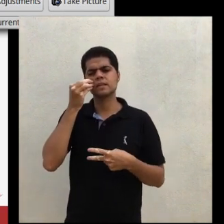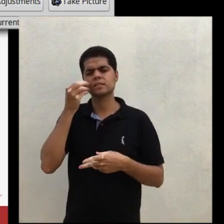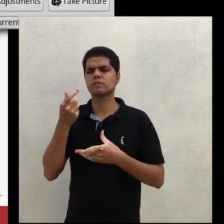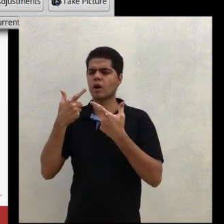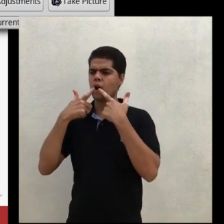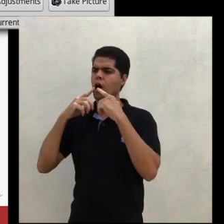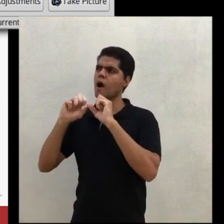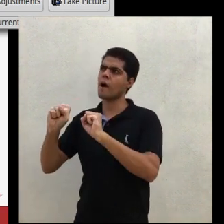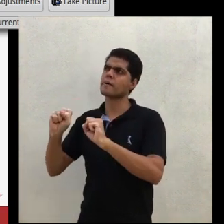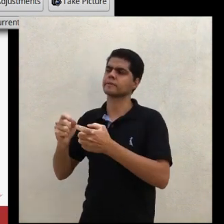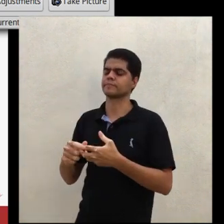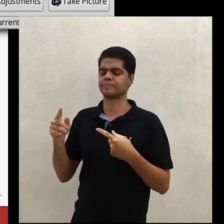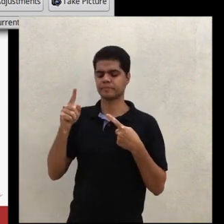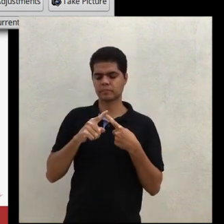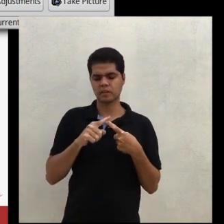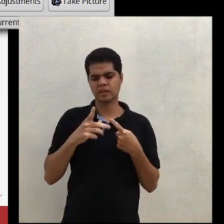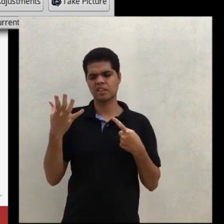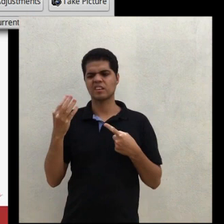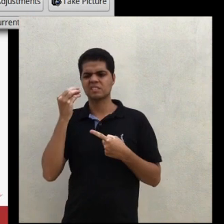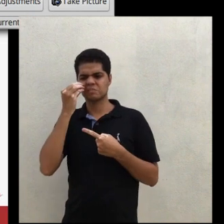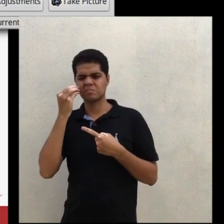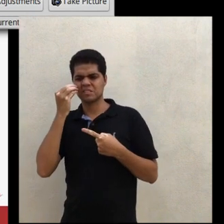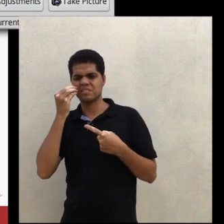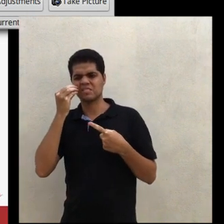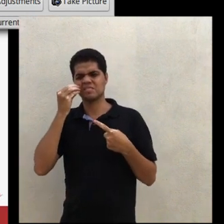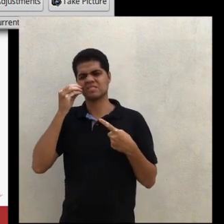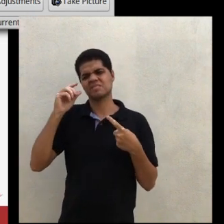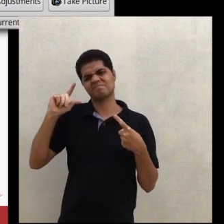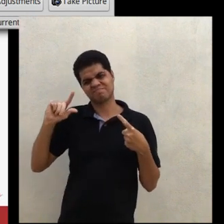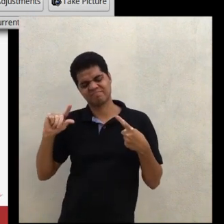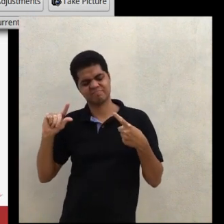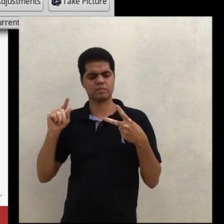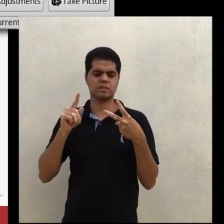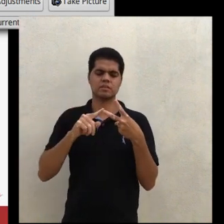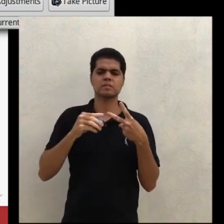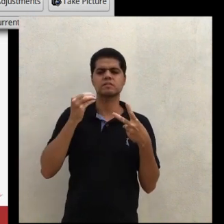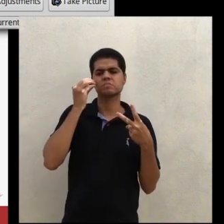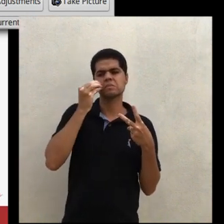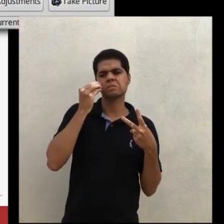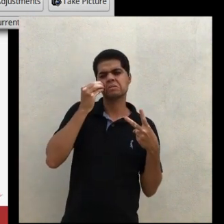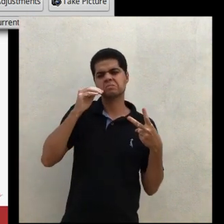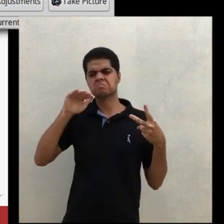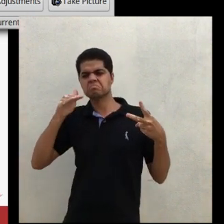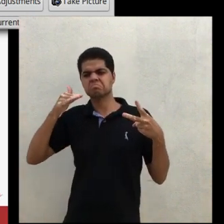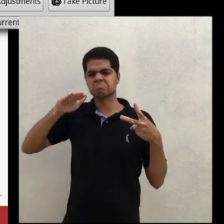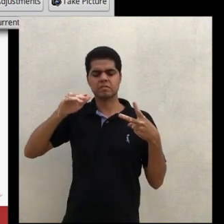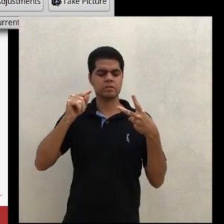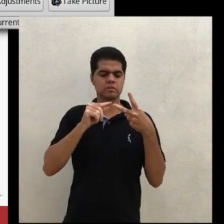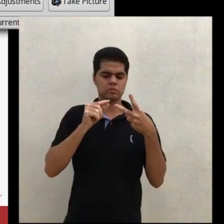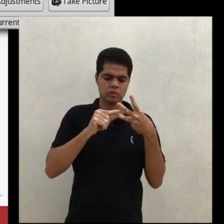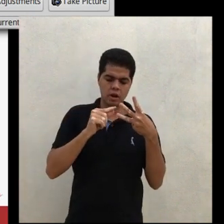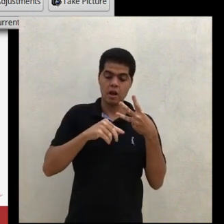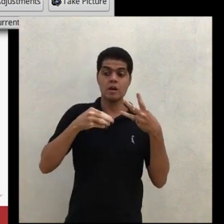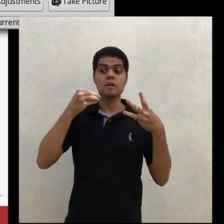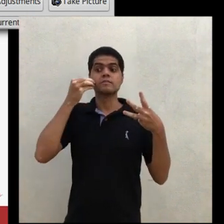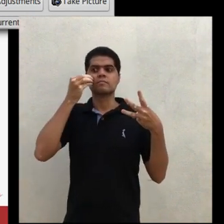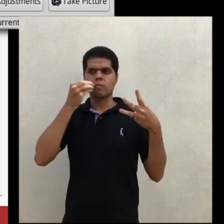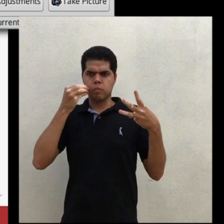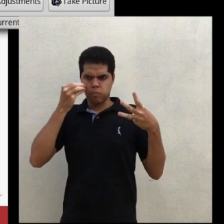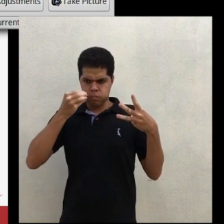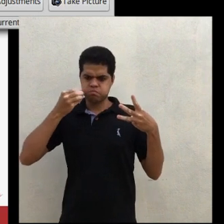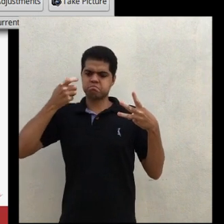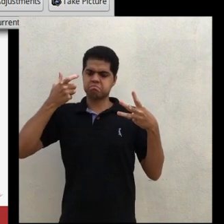muita experiência. Para capacitação ou formação, eu vou colocar o